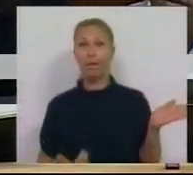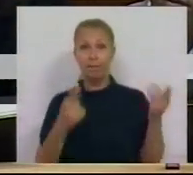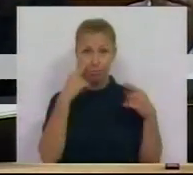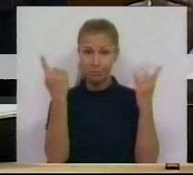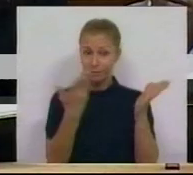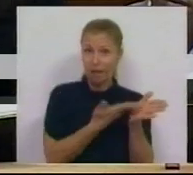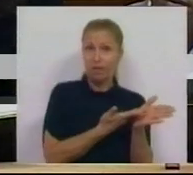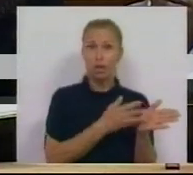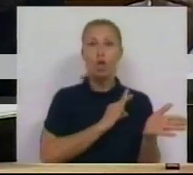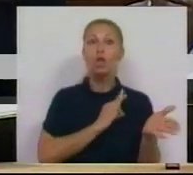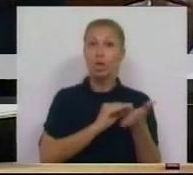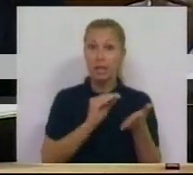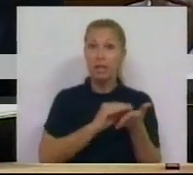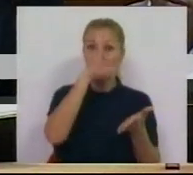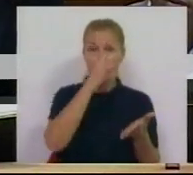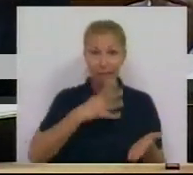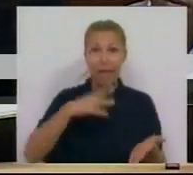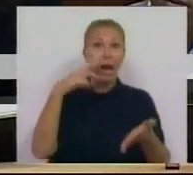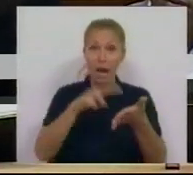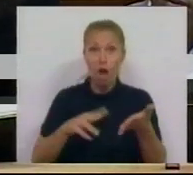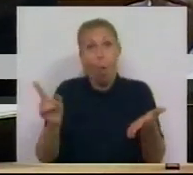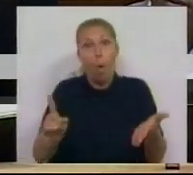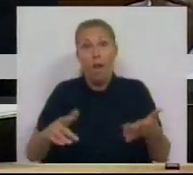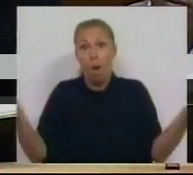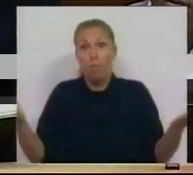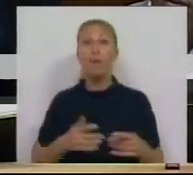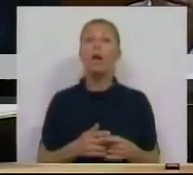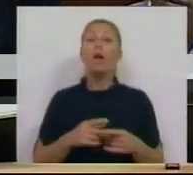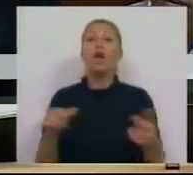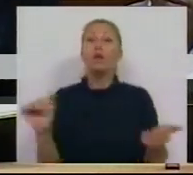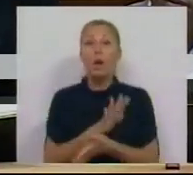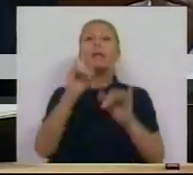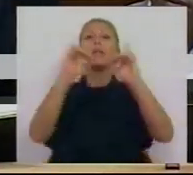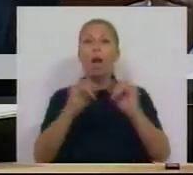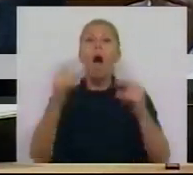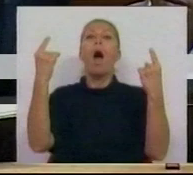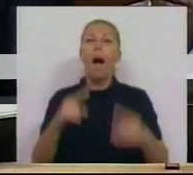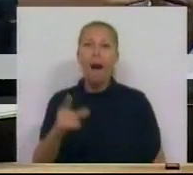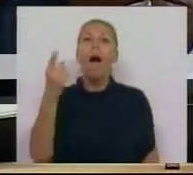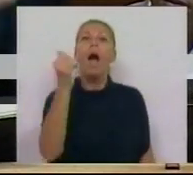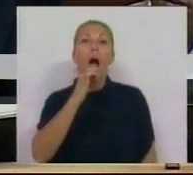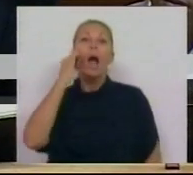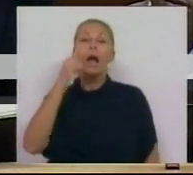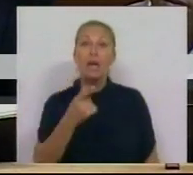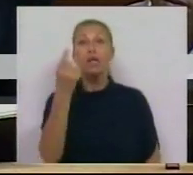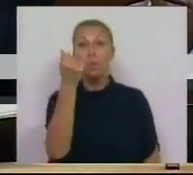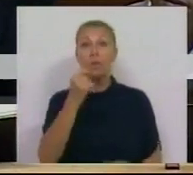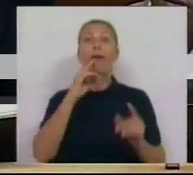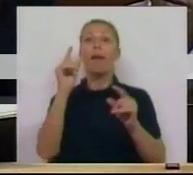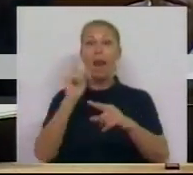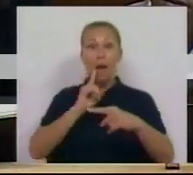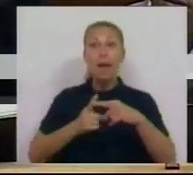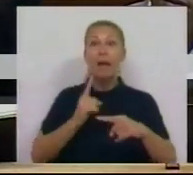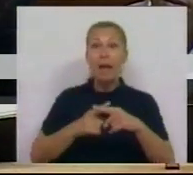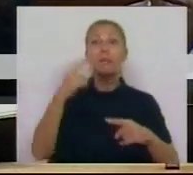Sr. Secretário de Estado queira ou não queira ler jornais internacionais. Há uma crise humanitária na Grécia, há 50% de desemprego jovem em Espanha,